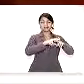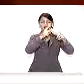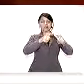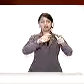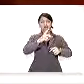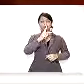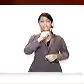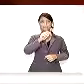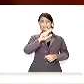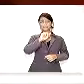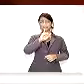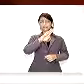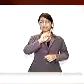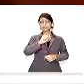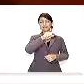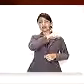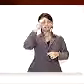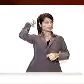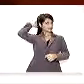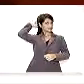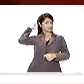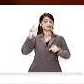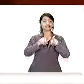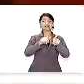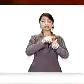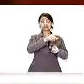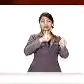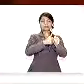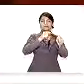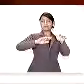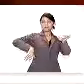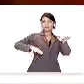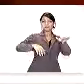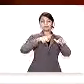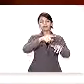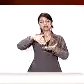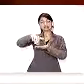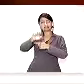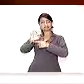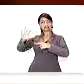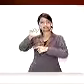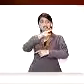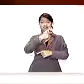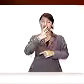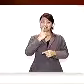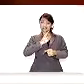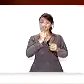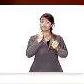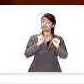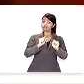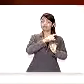Paraíba e litoral secretaria e da secretaria do estado da Administração Penitenciária alegando possíveis irregularidades em